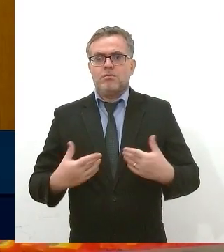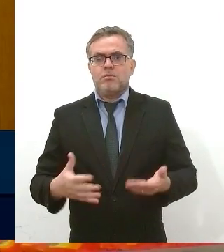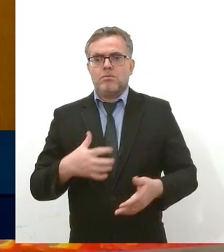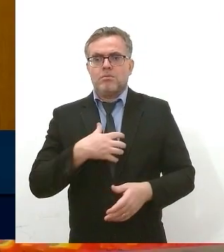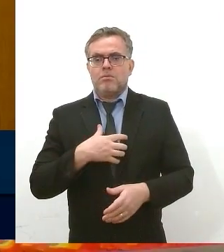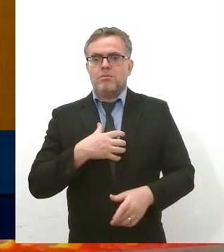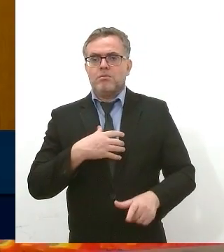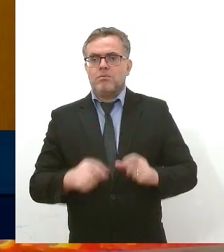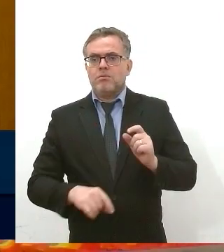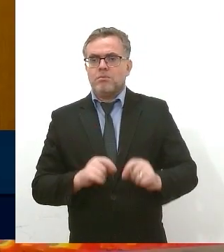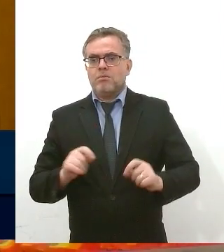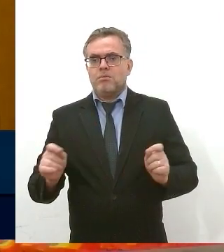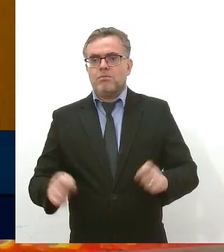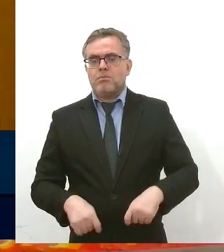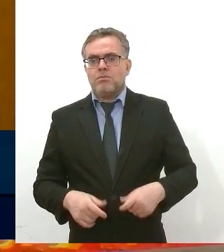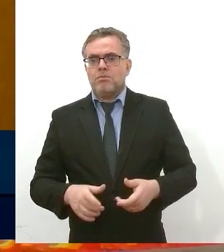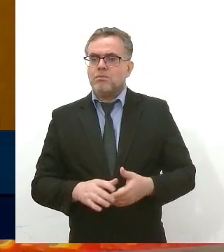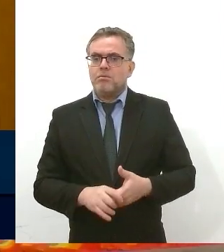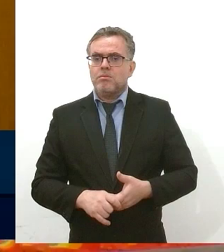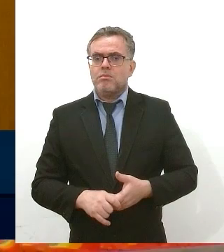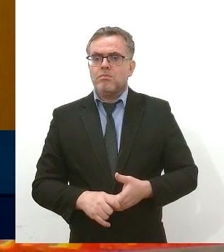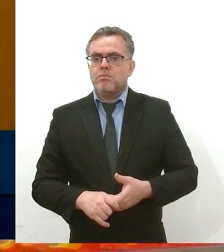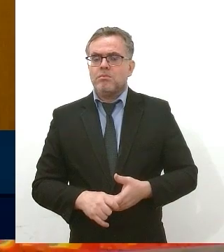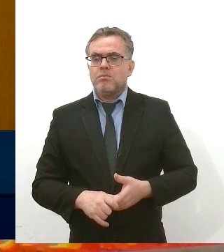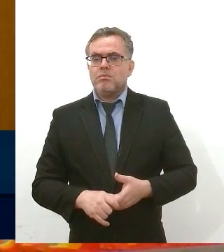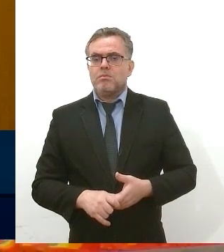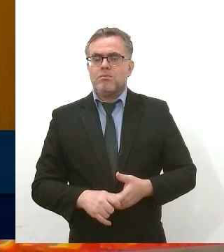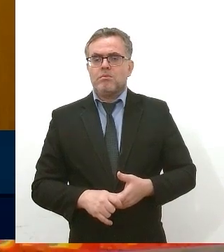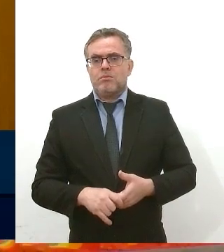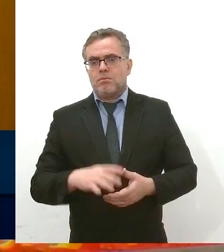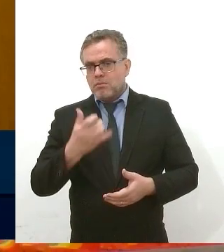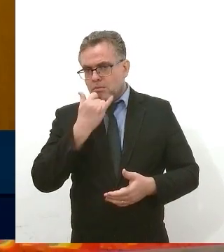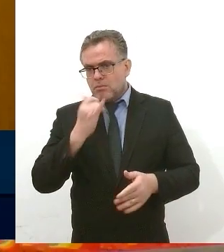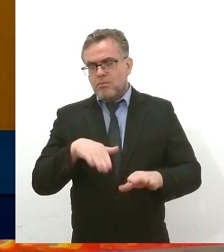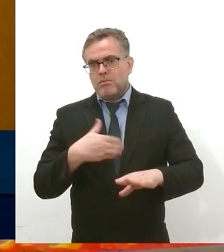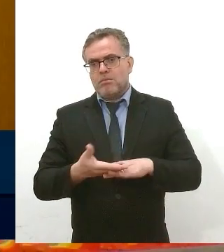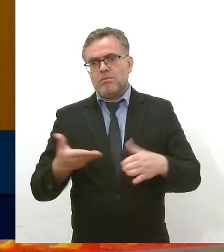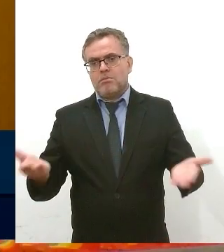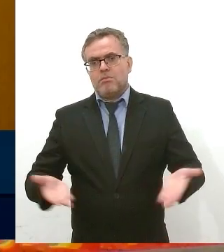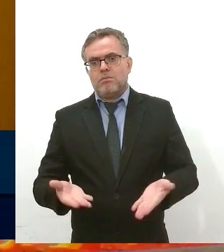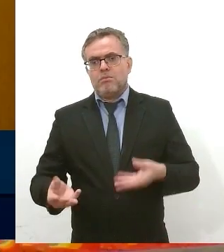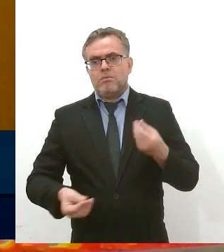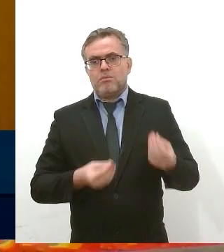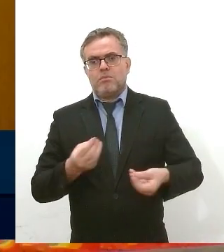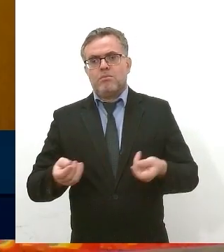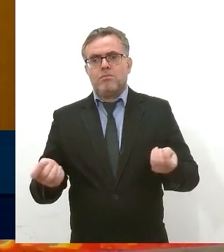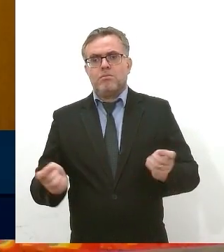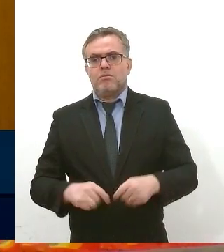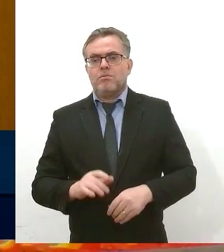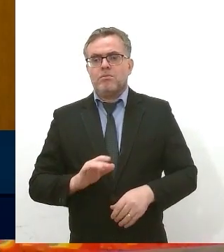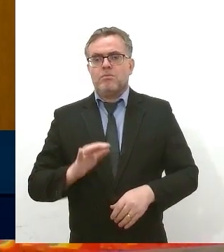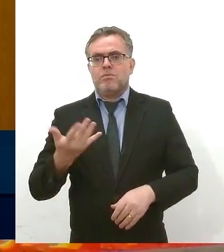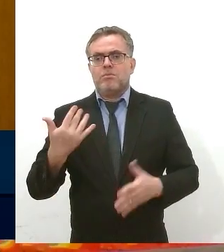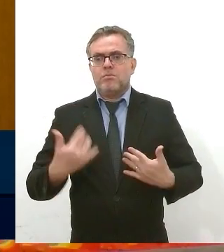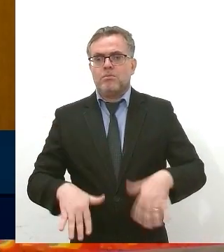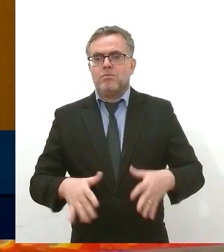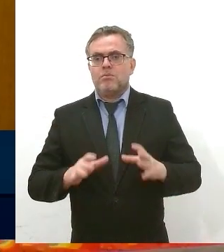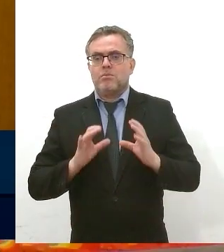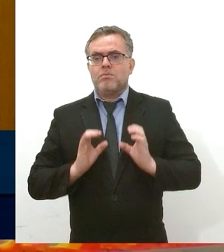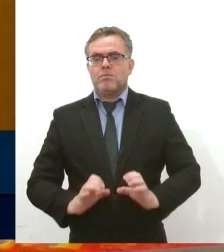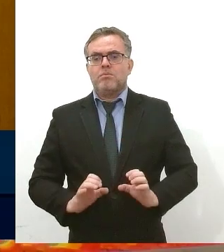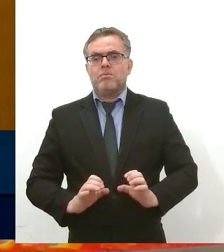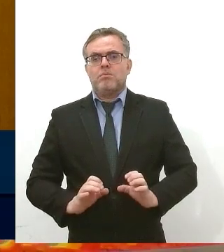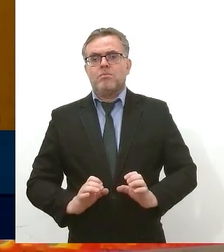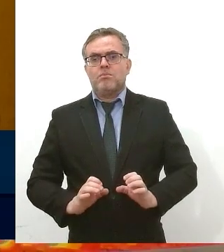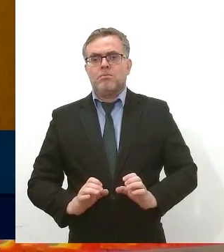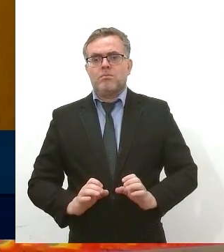E isso, infelizmente, até hoje, é naturalizado esses comportamentos, simplesmente porque era uma pessoa diferente.